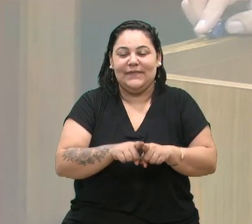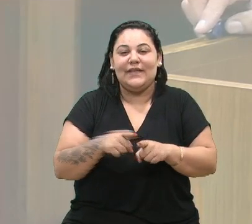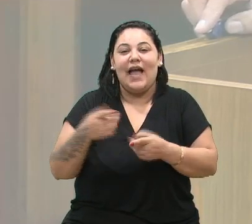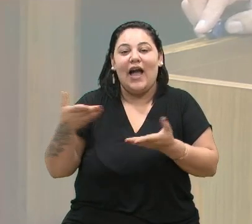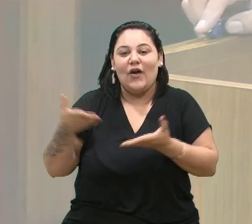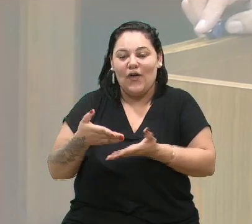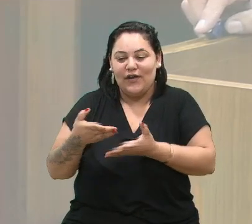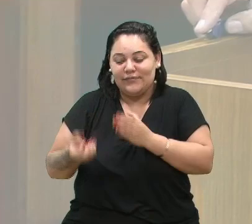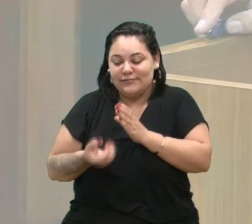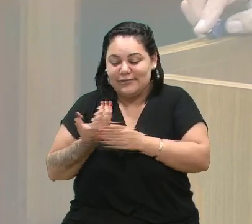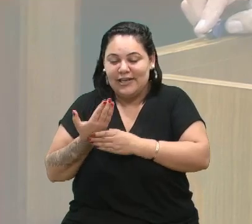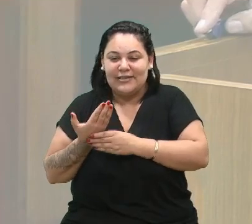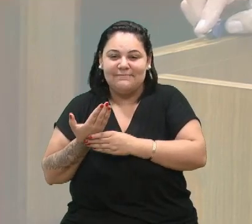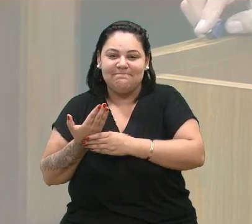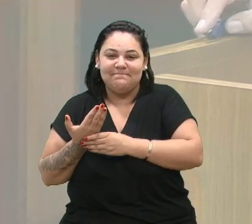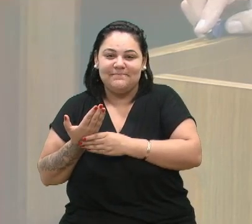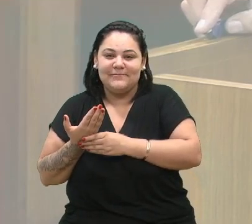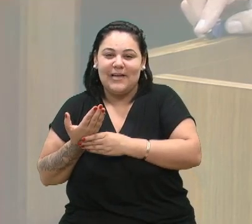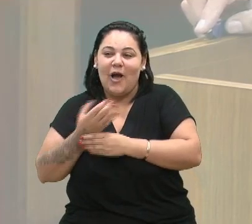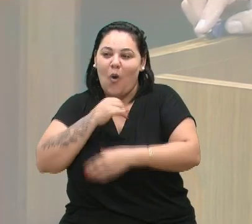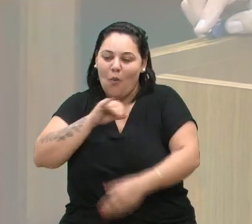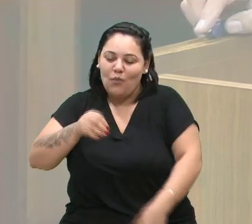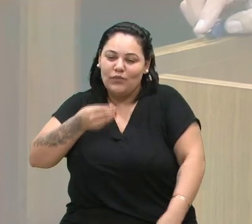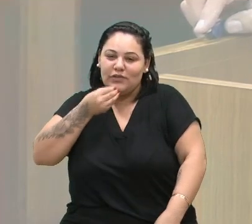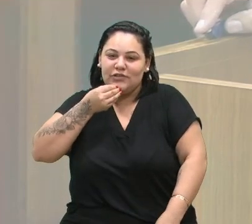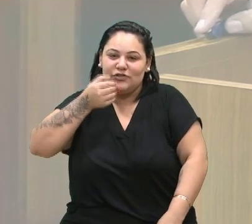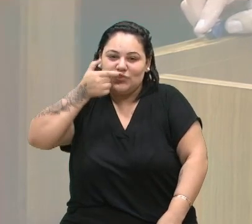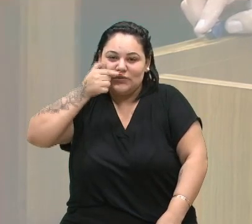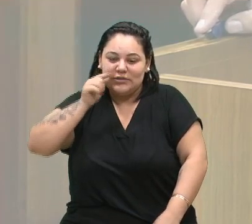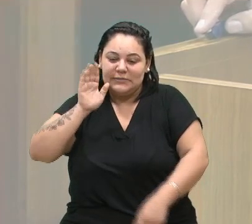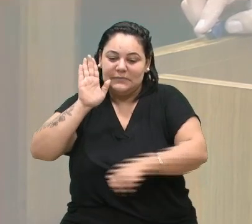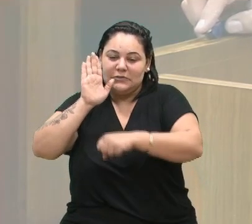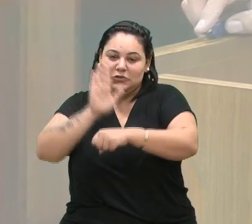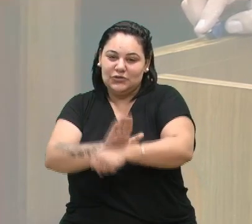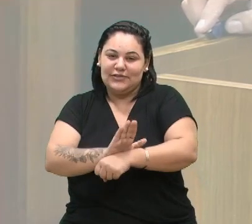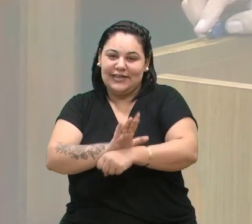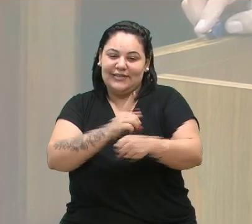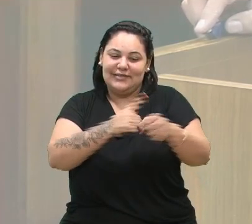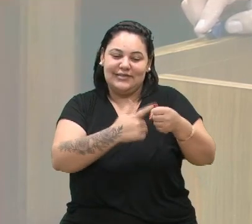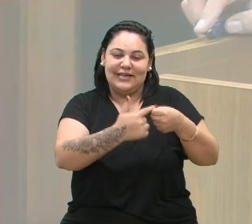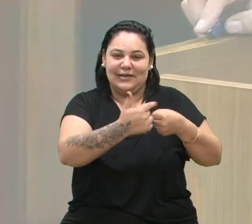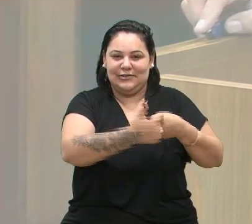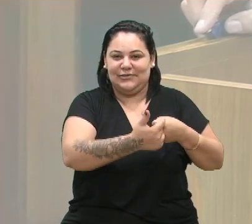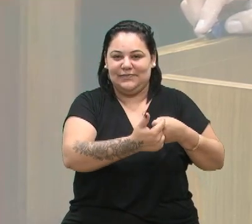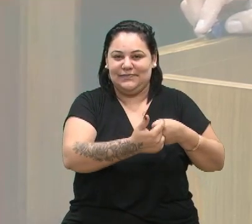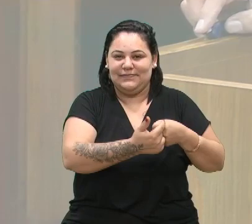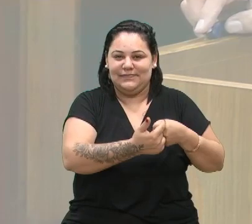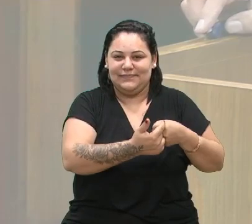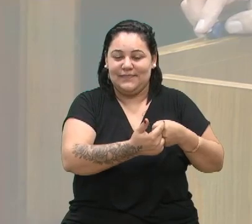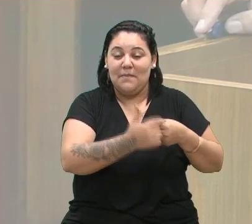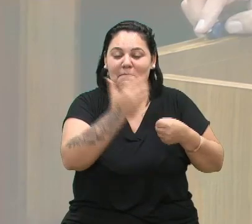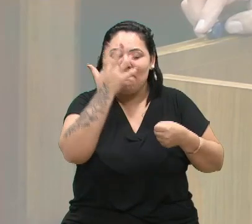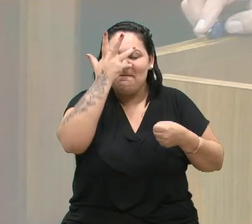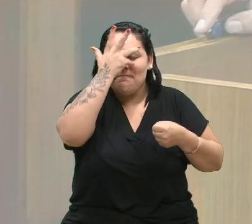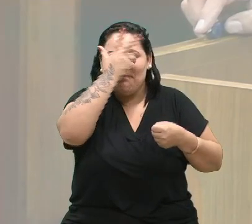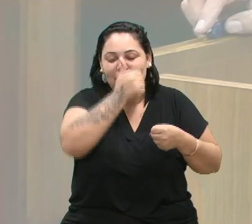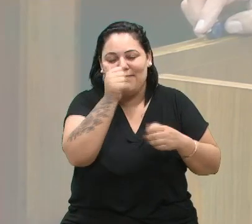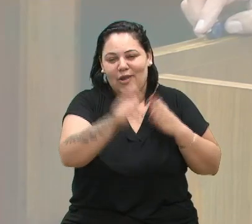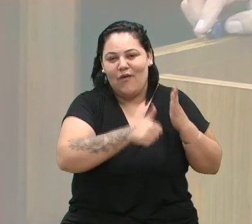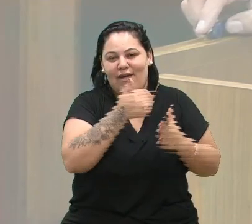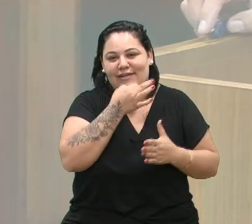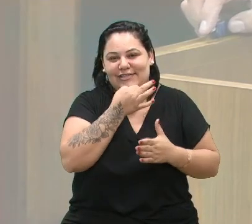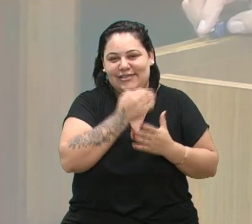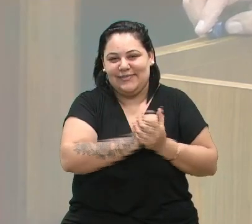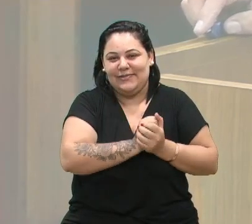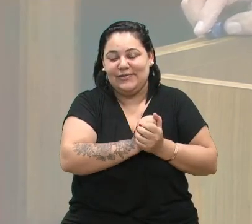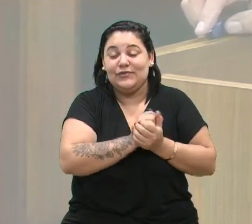proporcionada a ele essa oportunidade de ajudar a nossa cidade a ficar mais bonita. Então, assim, eu fiquei muito